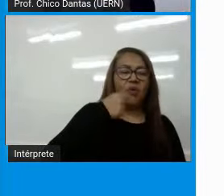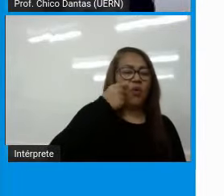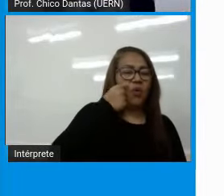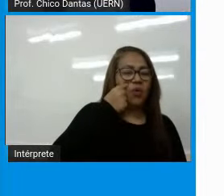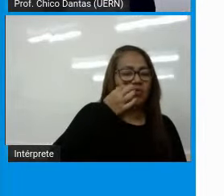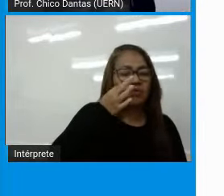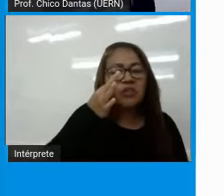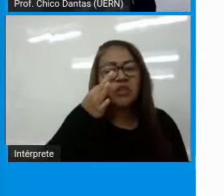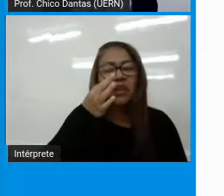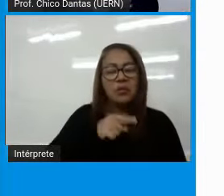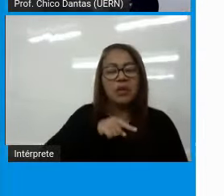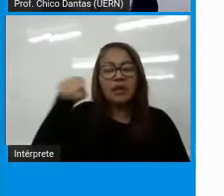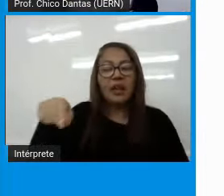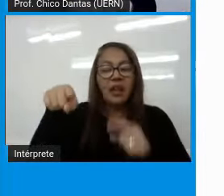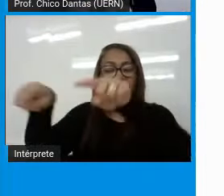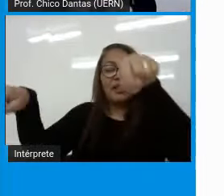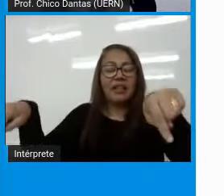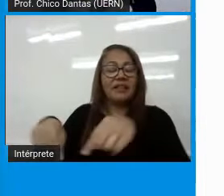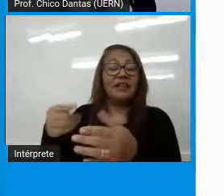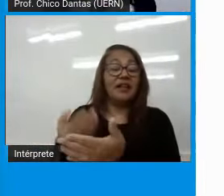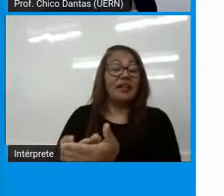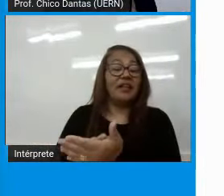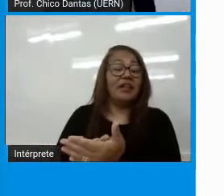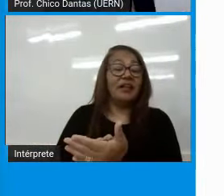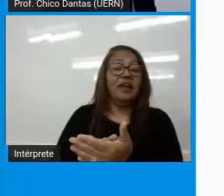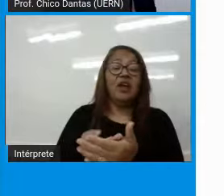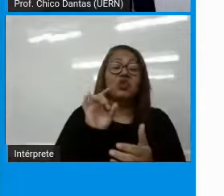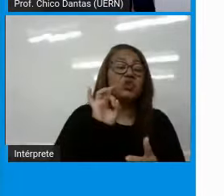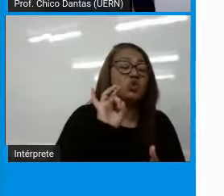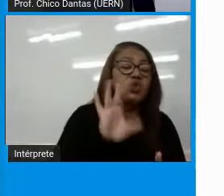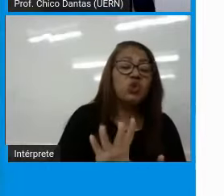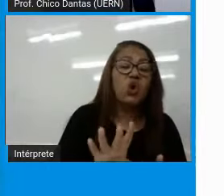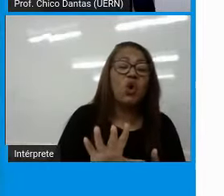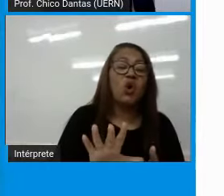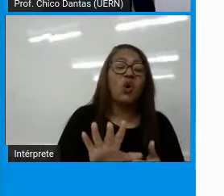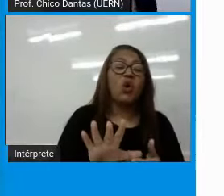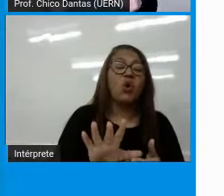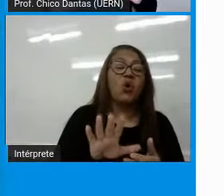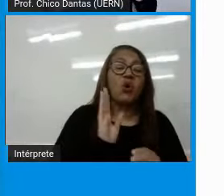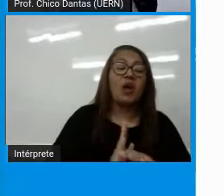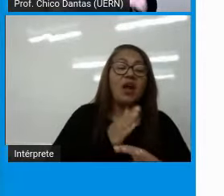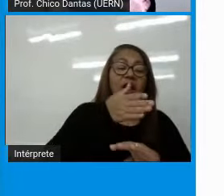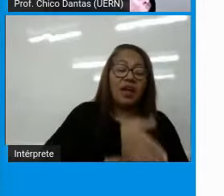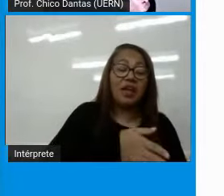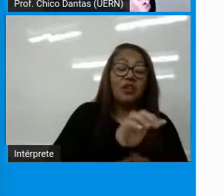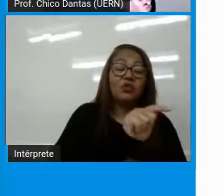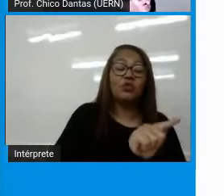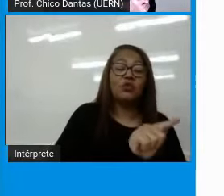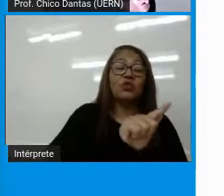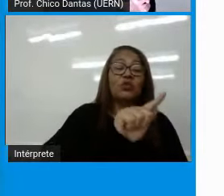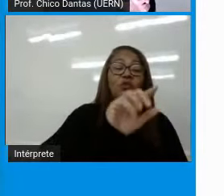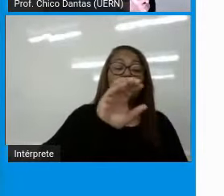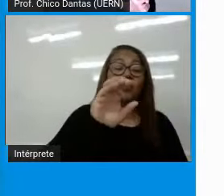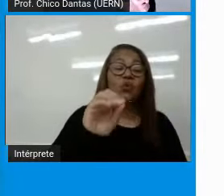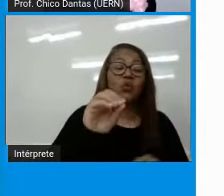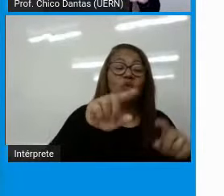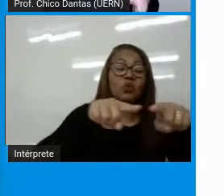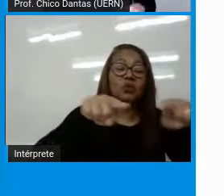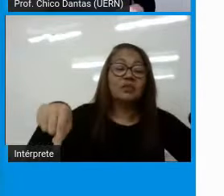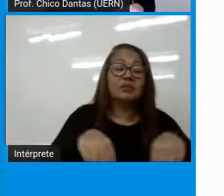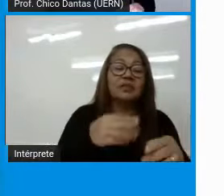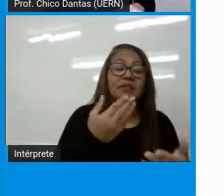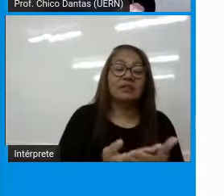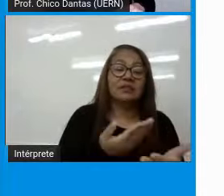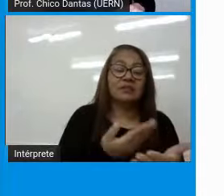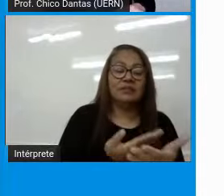eu faço login e ingresso no Google Sala de Aula. Então, pessoal, quando a gente olha para o Google Sala de Aula, ele